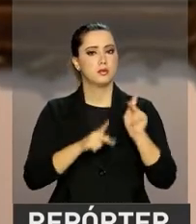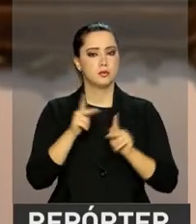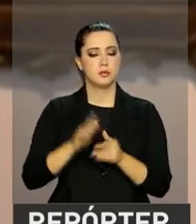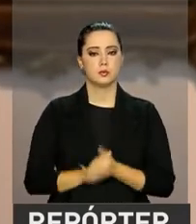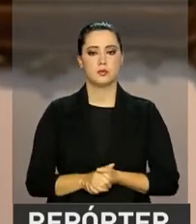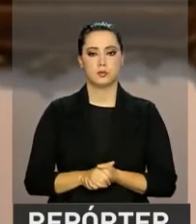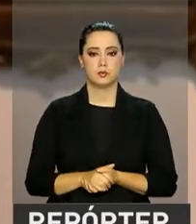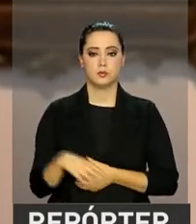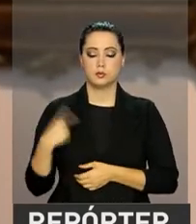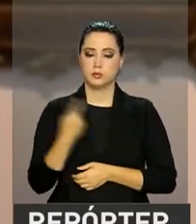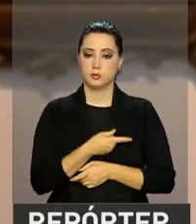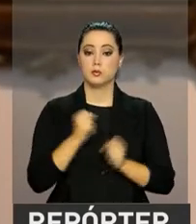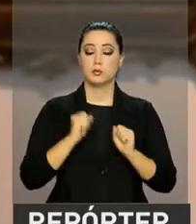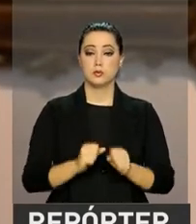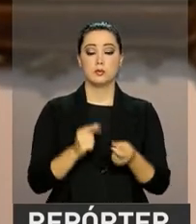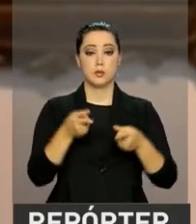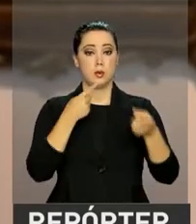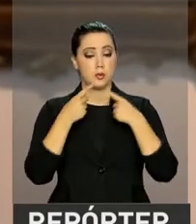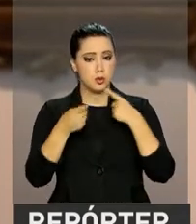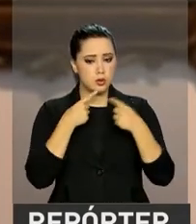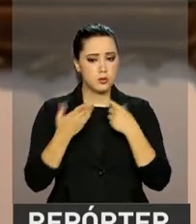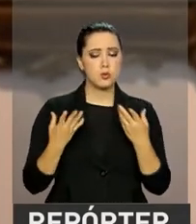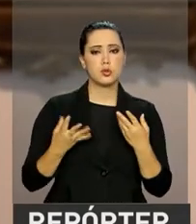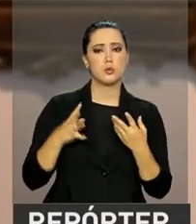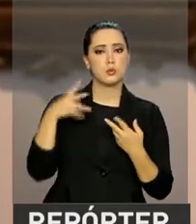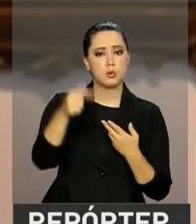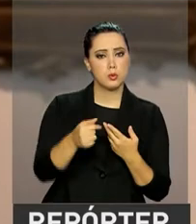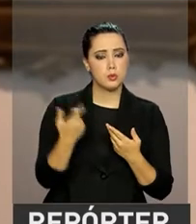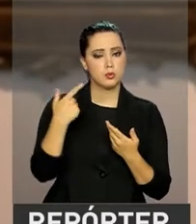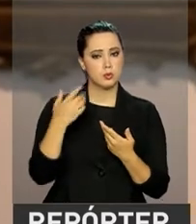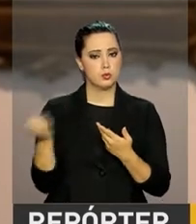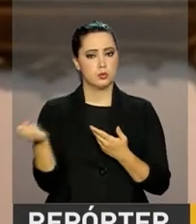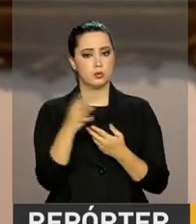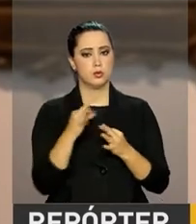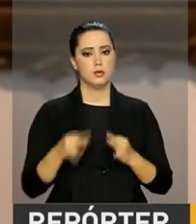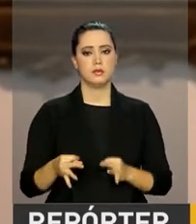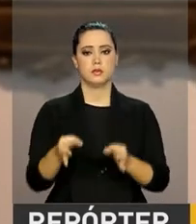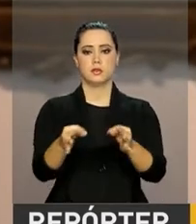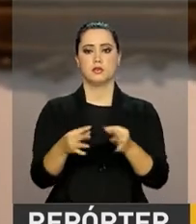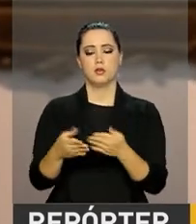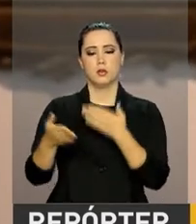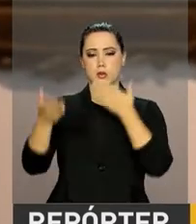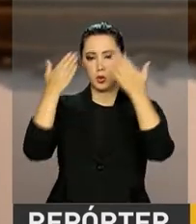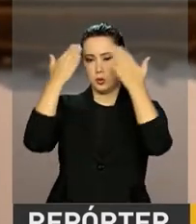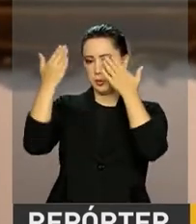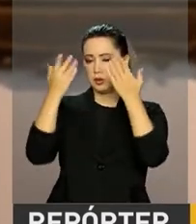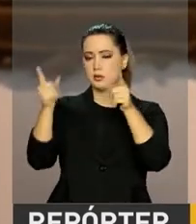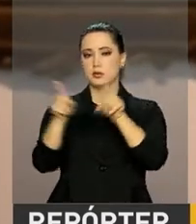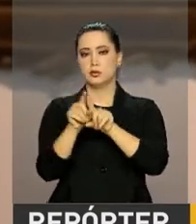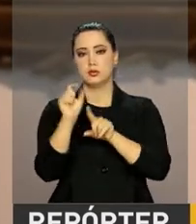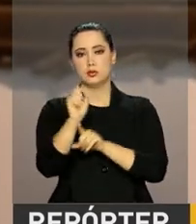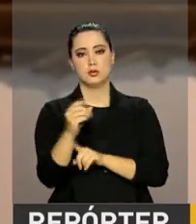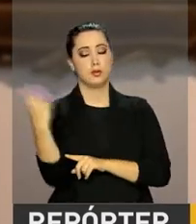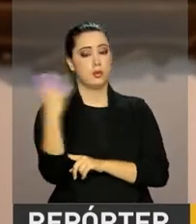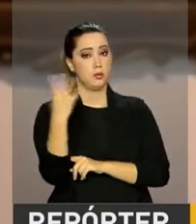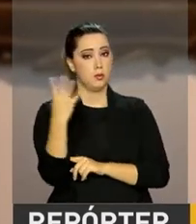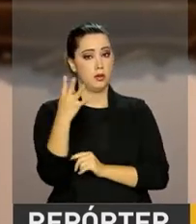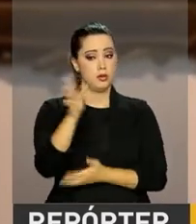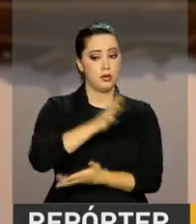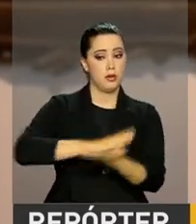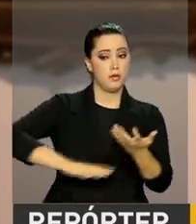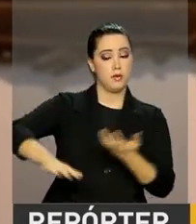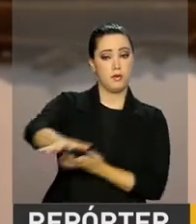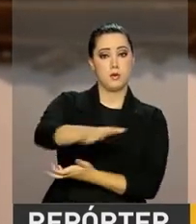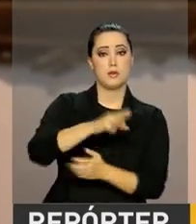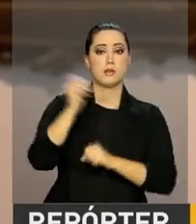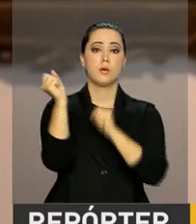grande discutir todos os temas relativos à revolução digital cognitiva quarta revolução industrial e seus